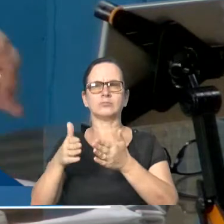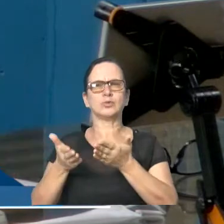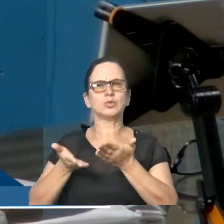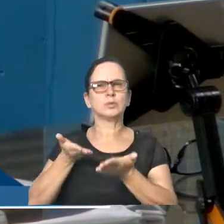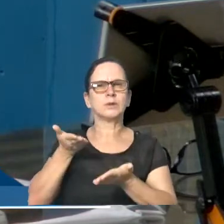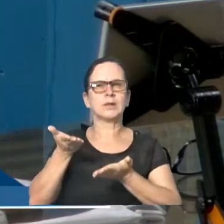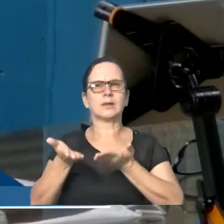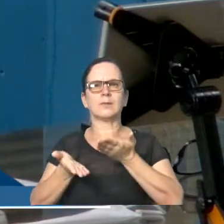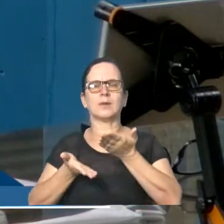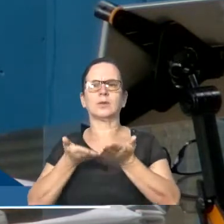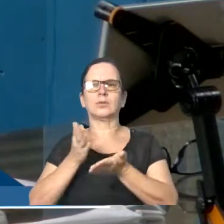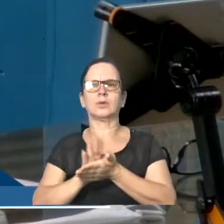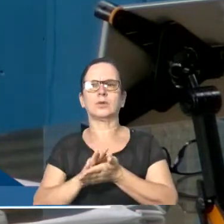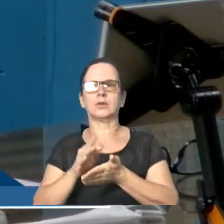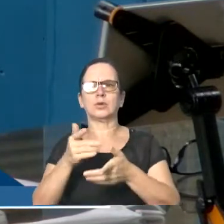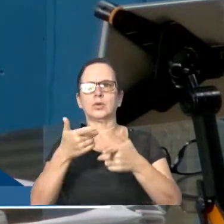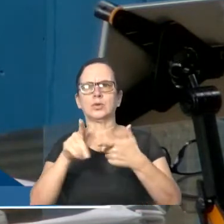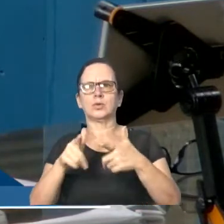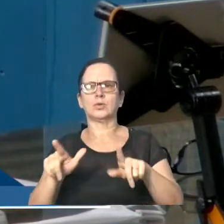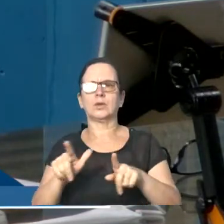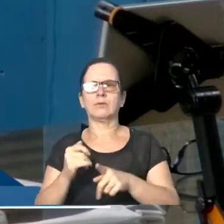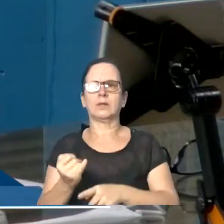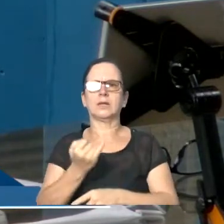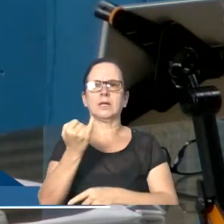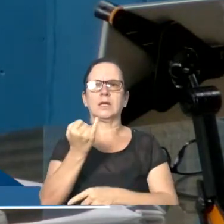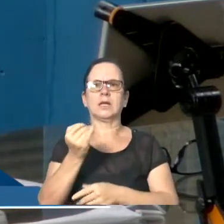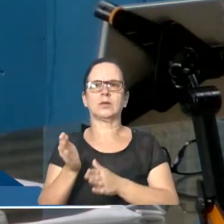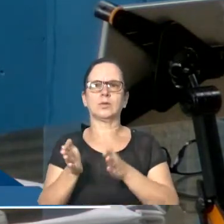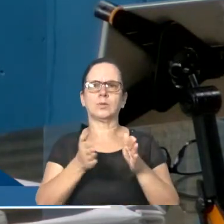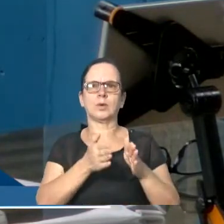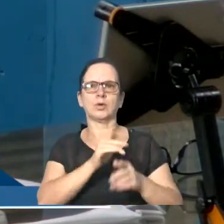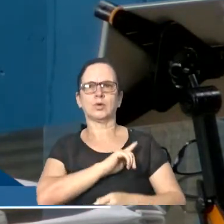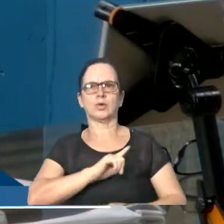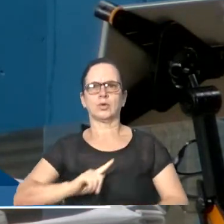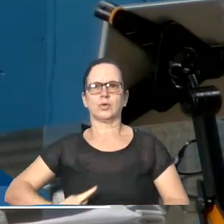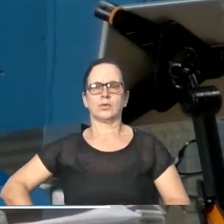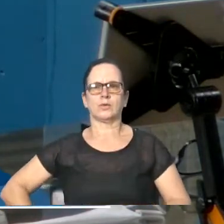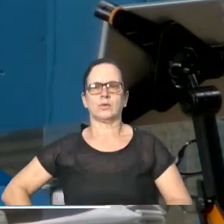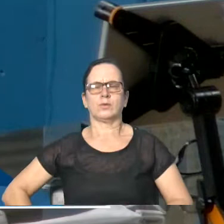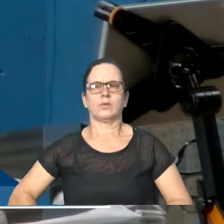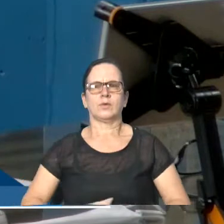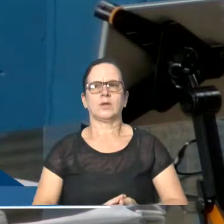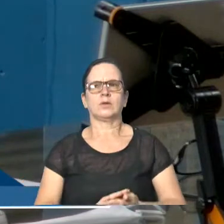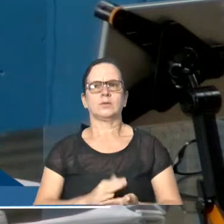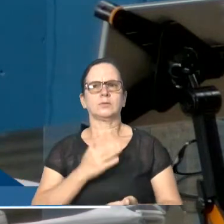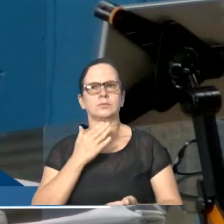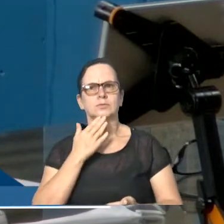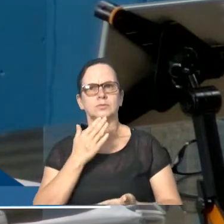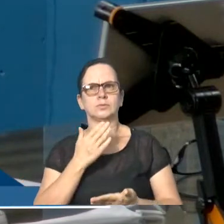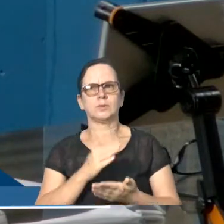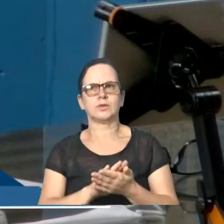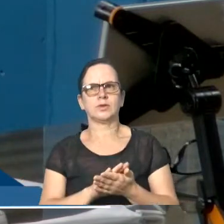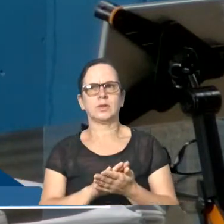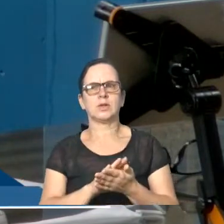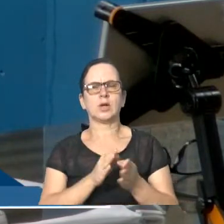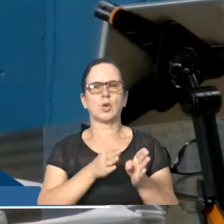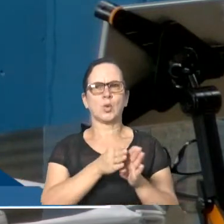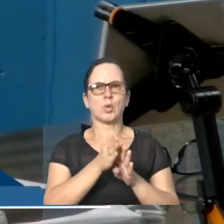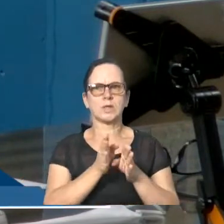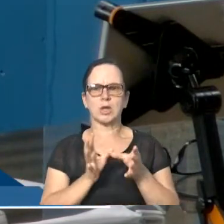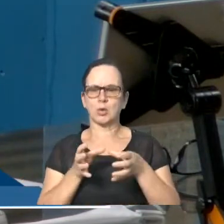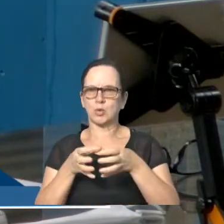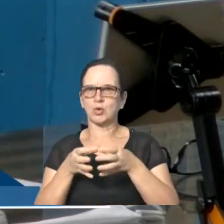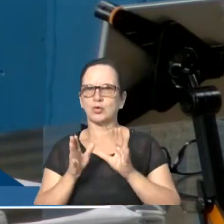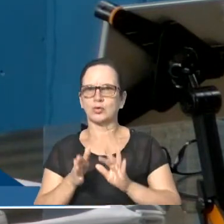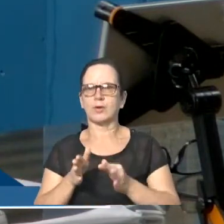teve ainda o mínimo interesse por parte do governo de fazer suas indicações para que a gente tenha esse conselho formado e